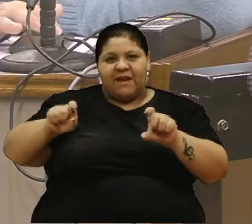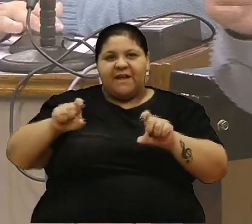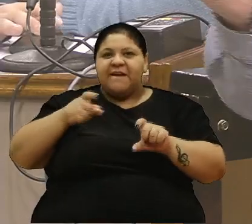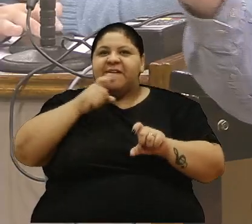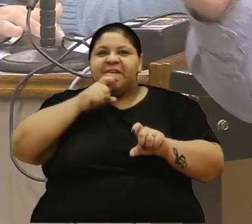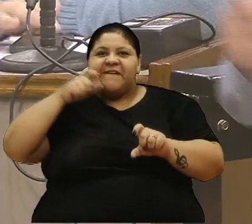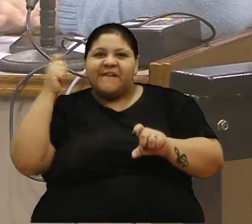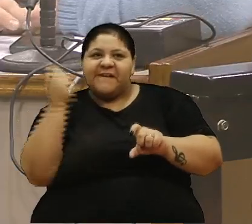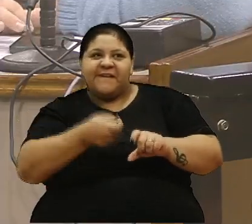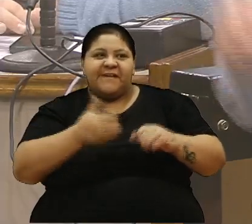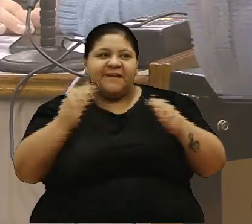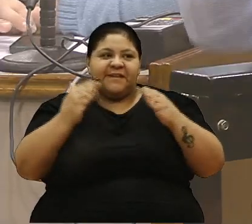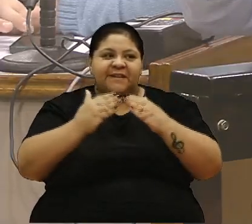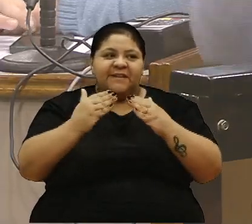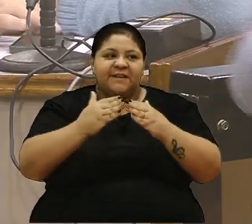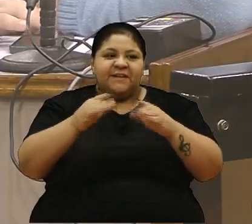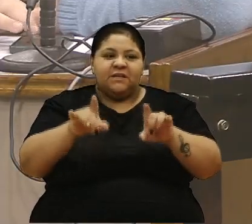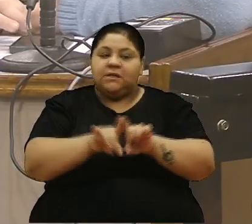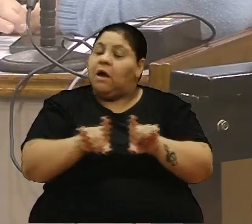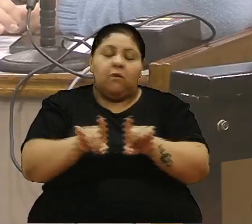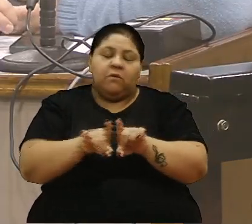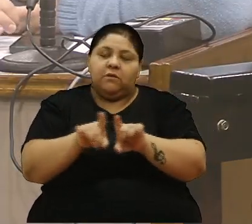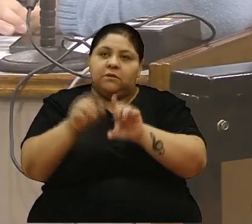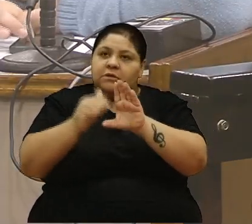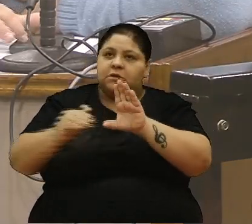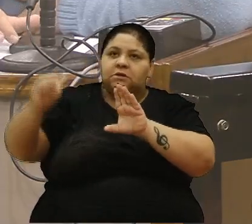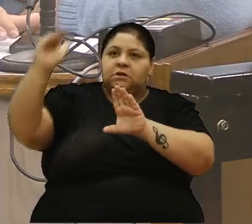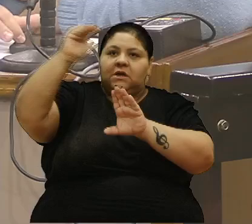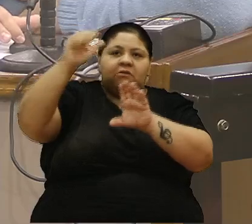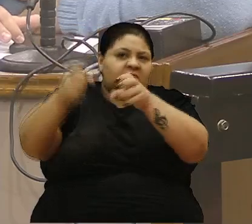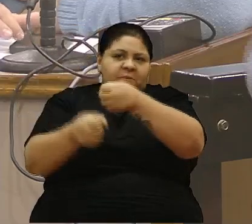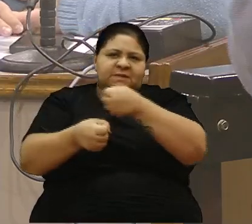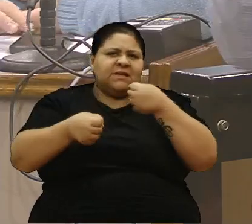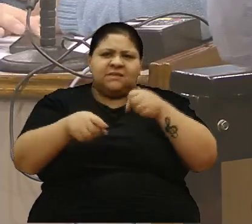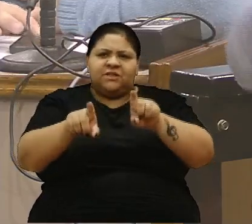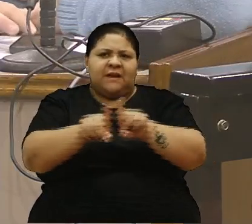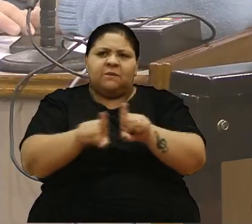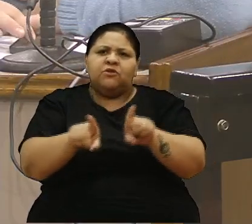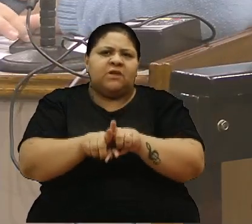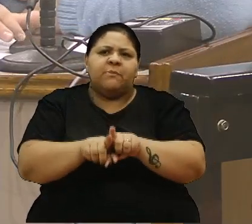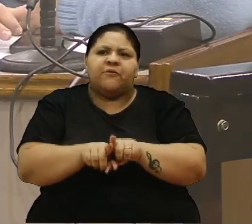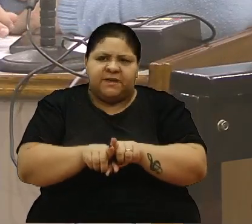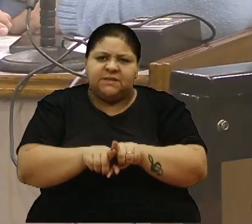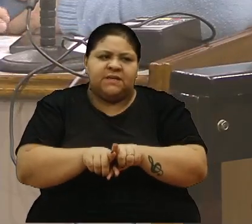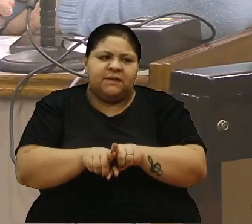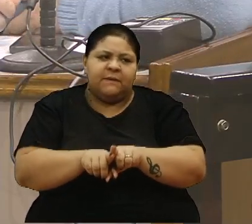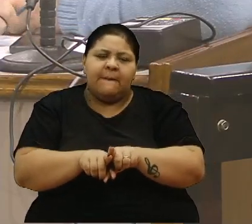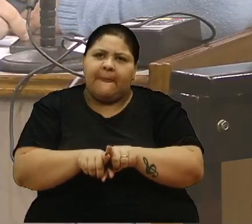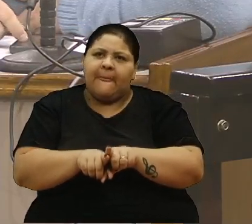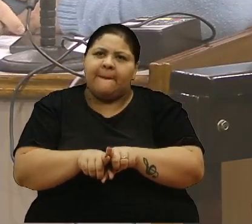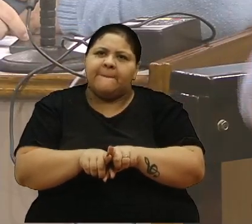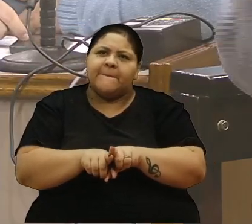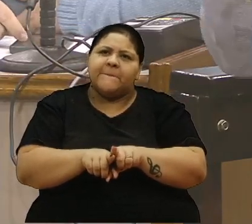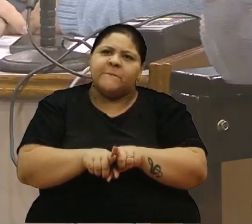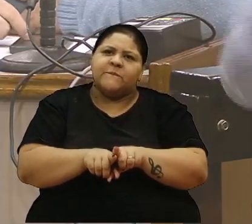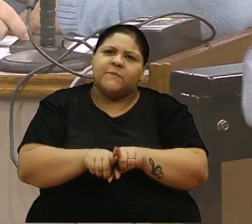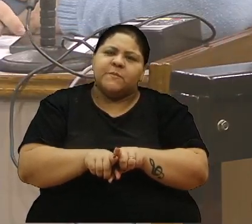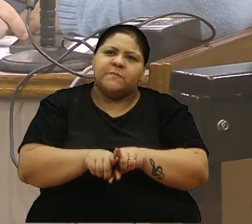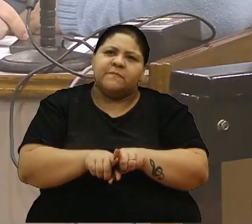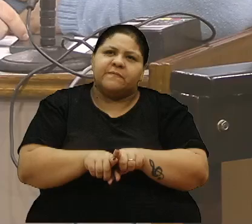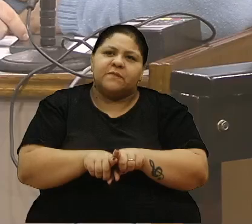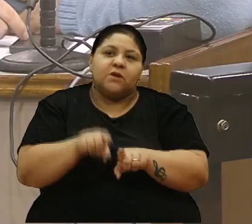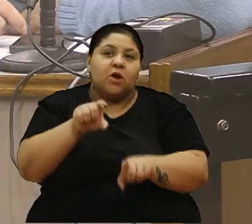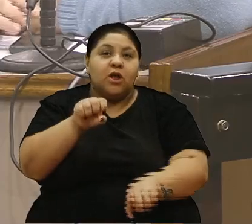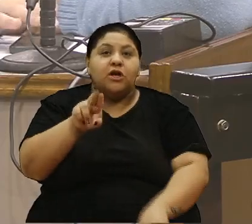que depois ficou sequinha lá, em cima da geladeira. Eu nunca precisei usar, mas eu chamava a varinha de Super Nani. Eu dizia, olha, Super